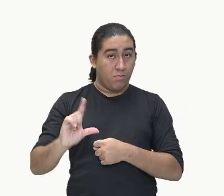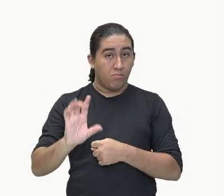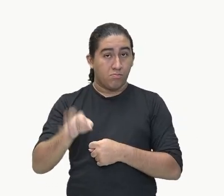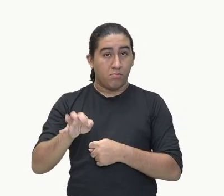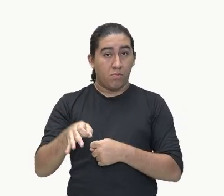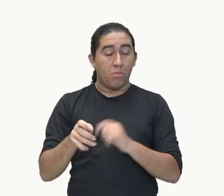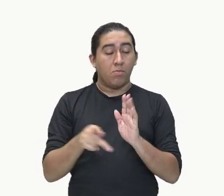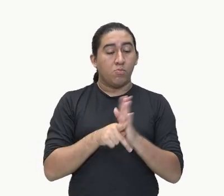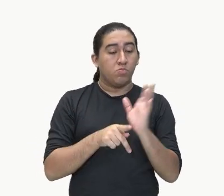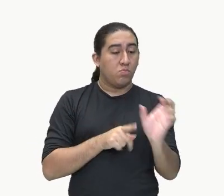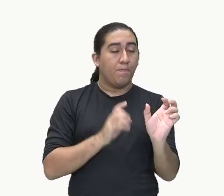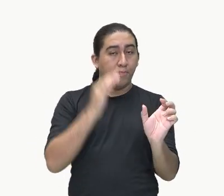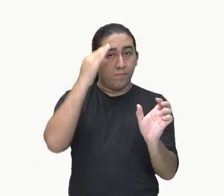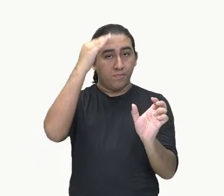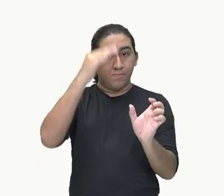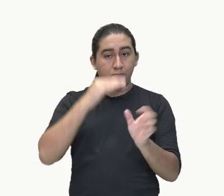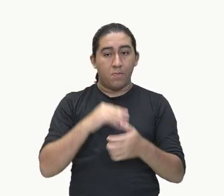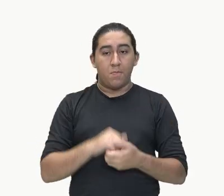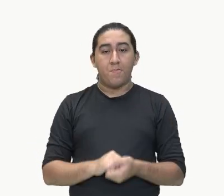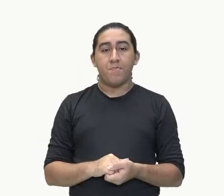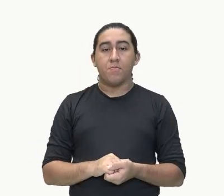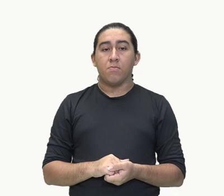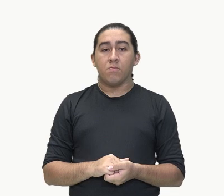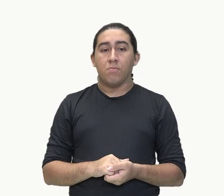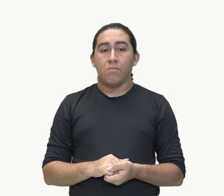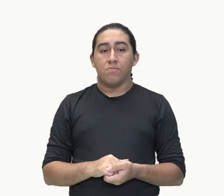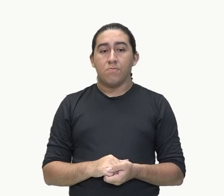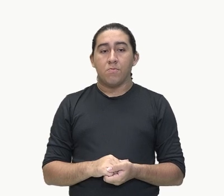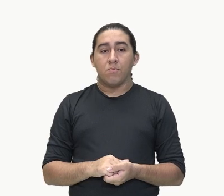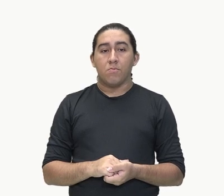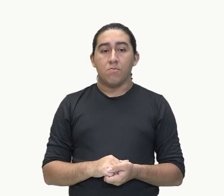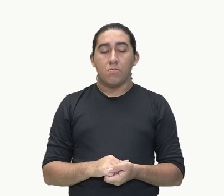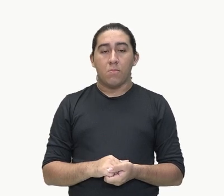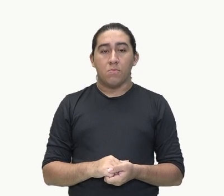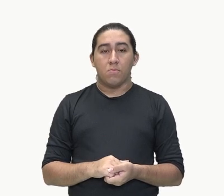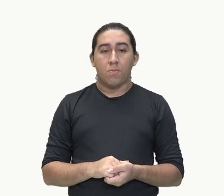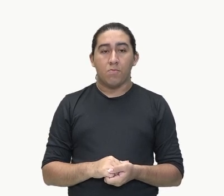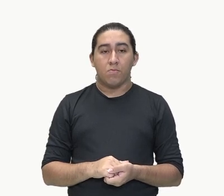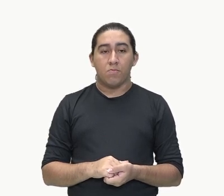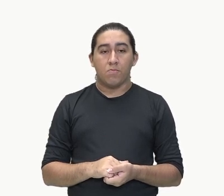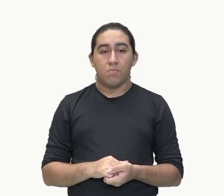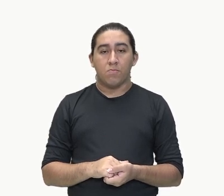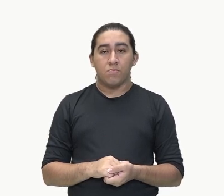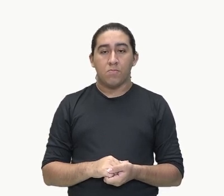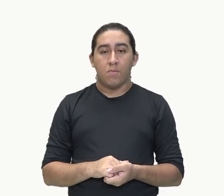do radical, pré, né, o que vem antes.